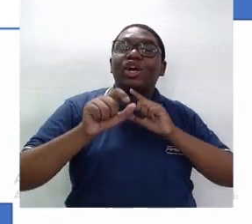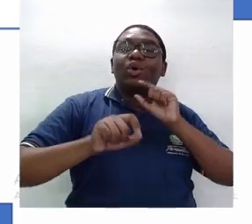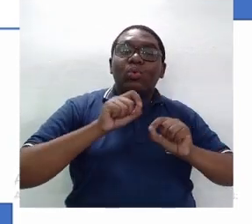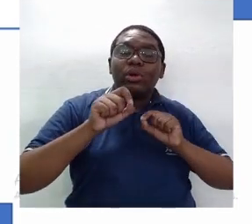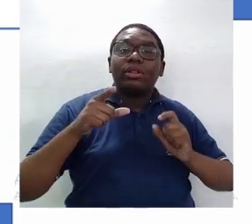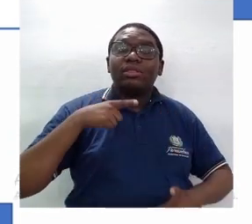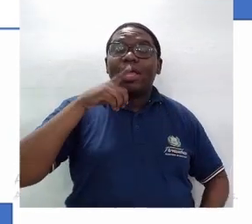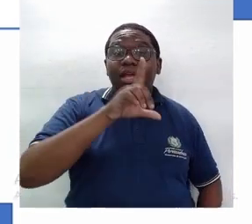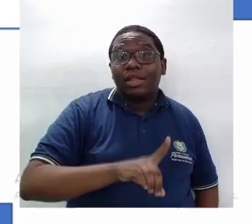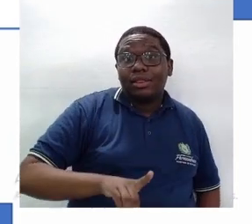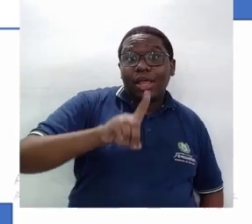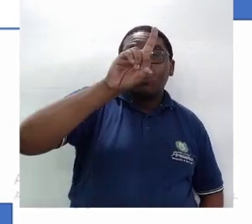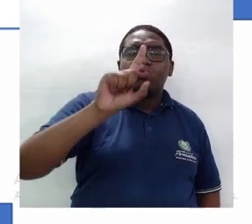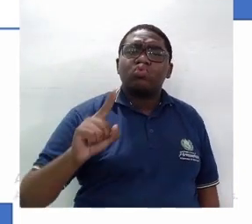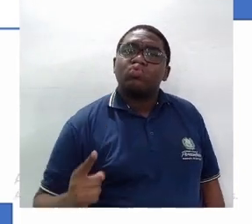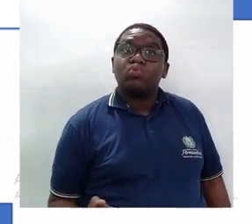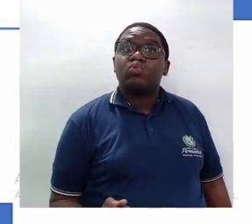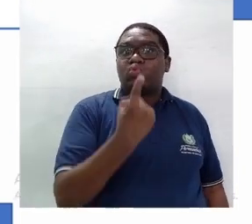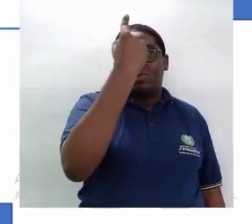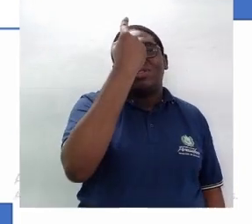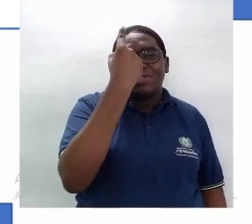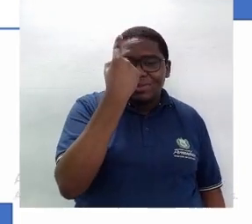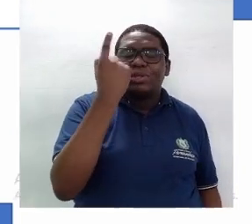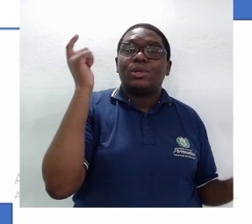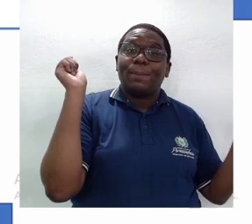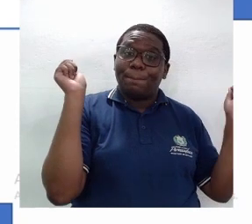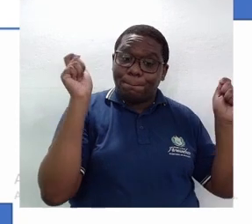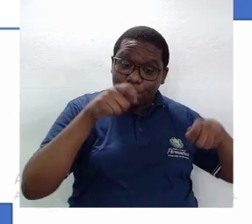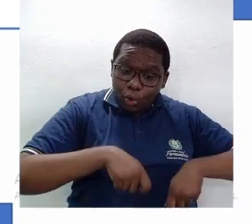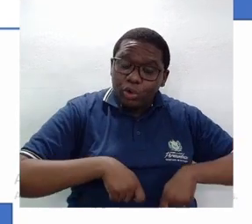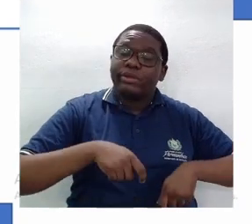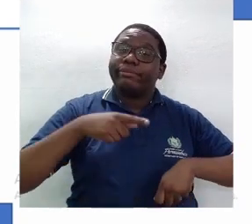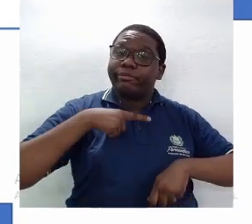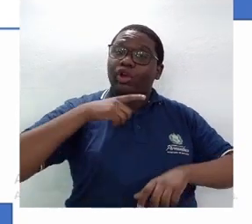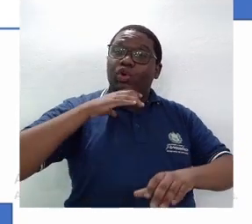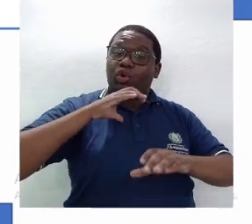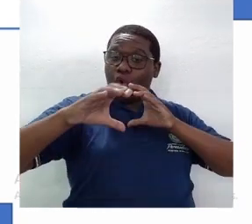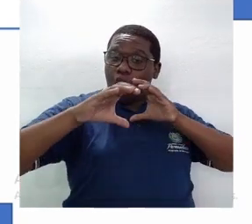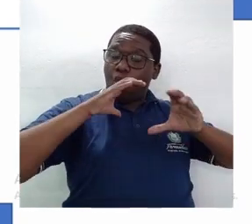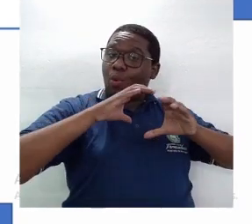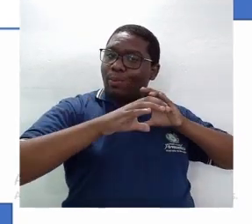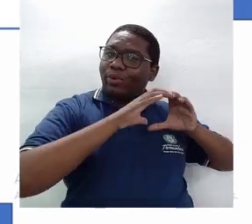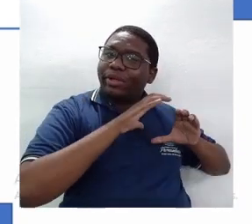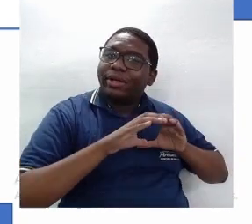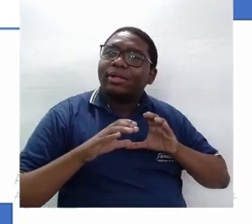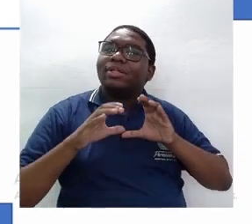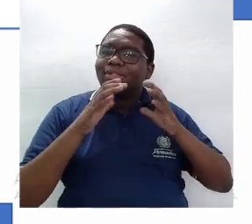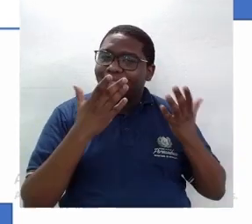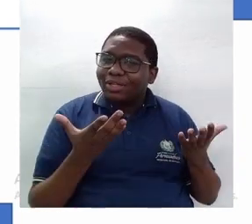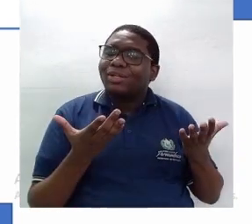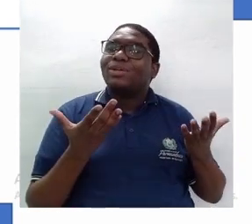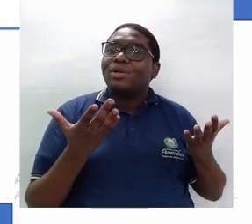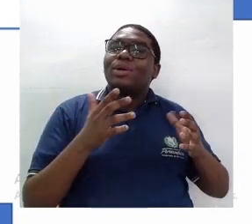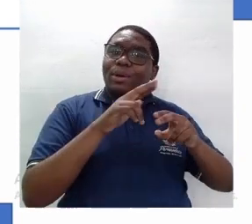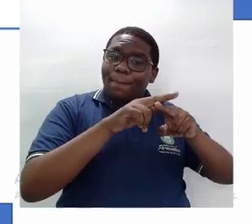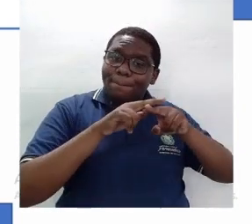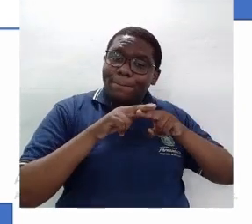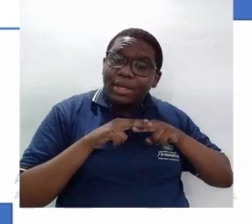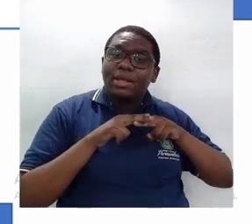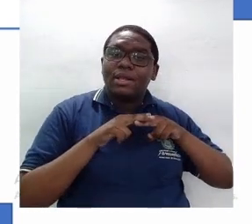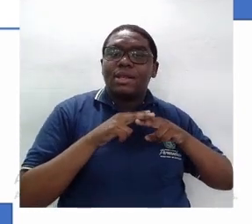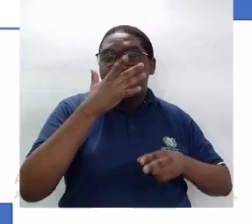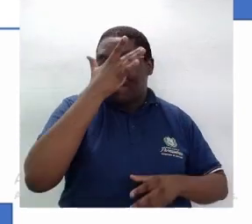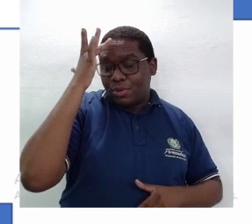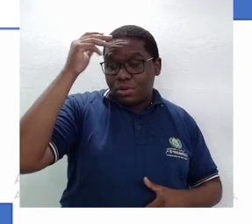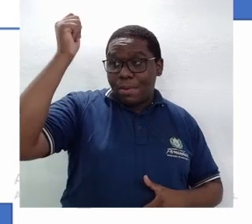Deus único, na possibilidade de comunicação útil com os espíritos através de